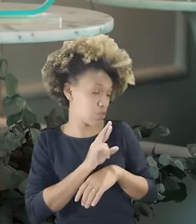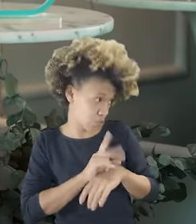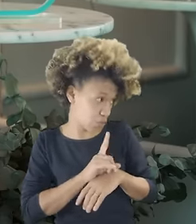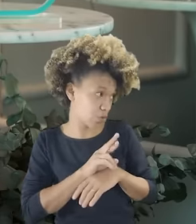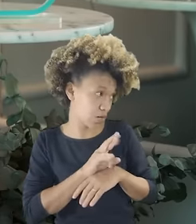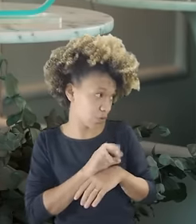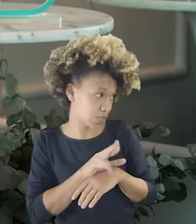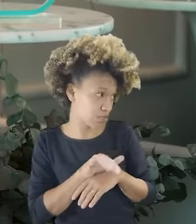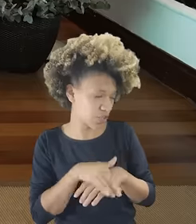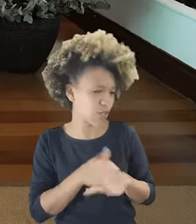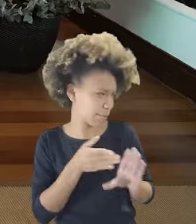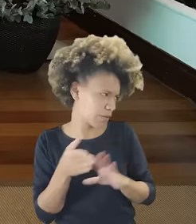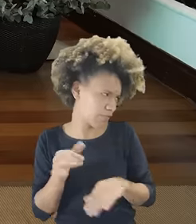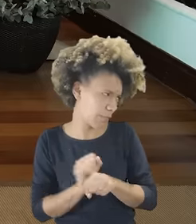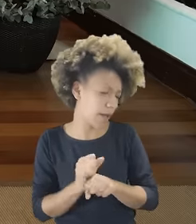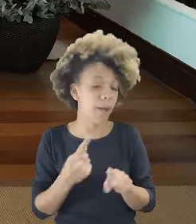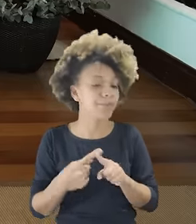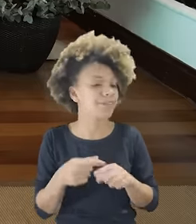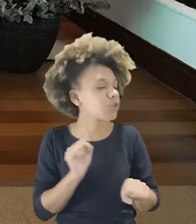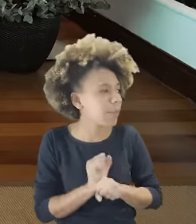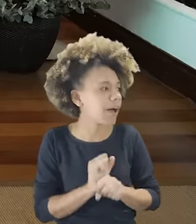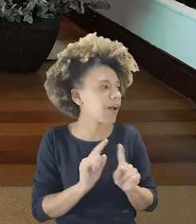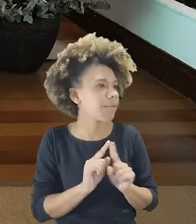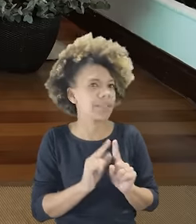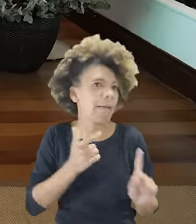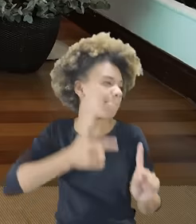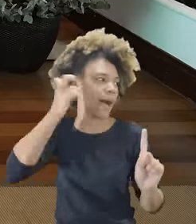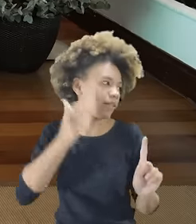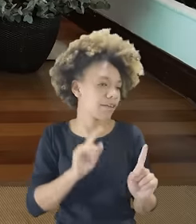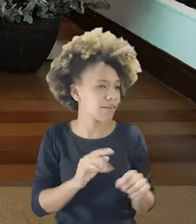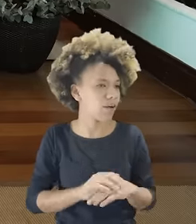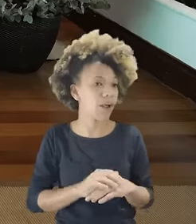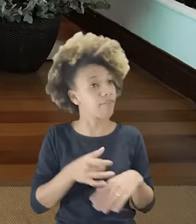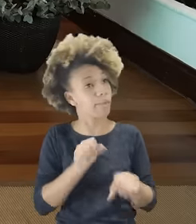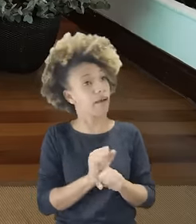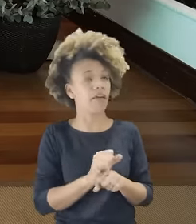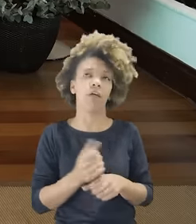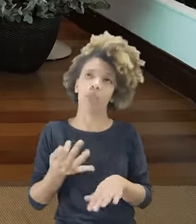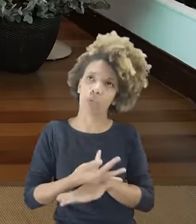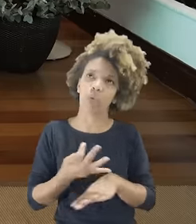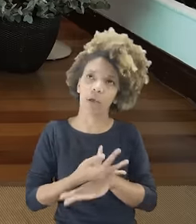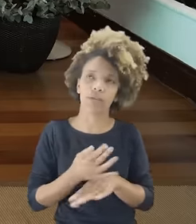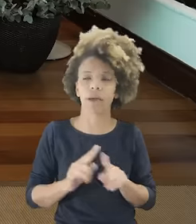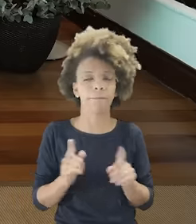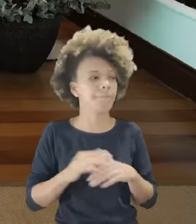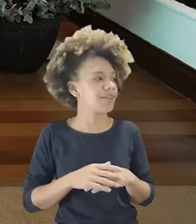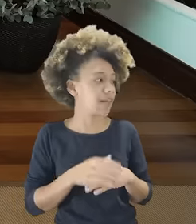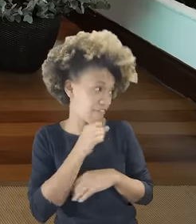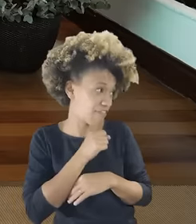você parar com a doutora Rosângela já parar em algum momento é que você não para durante você mata o ator ela vai parar você vai falar ah não aguenta